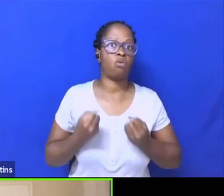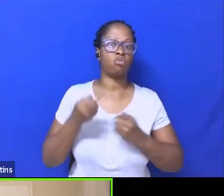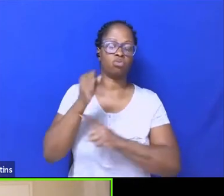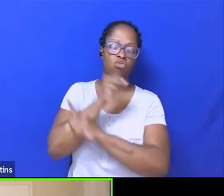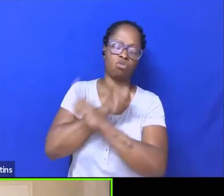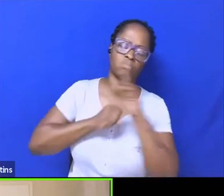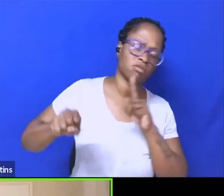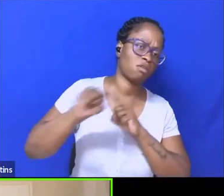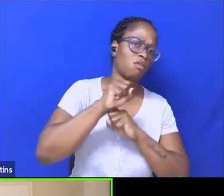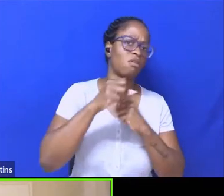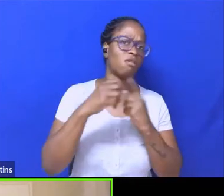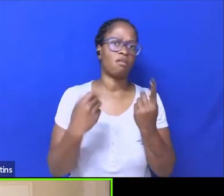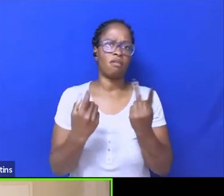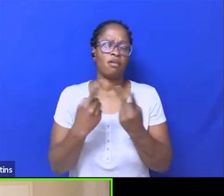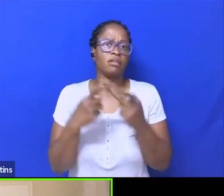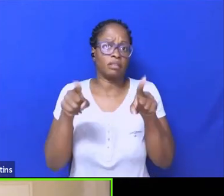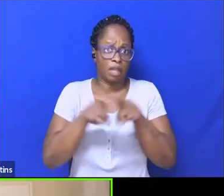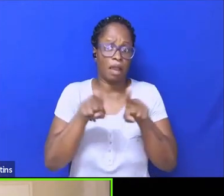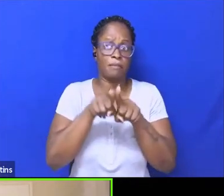como os empresários